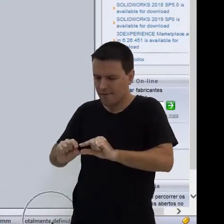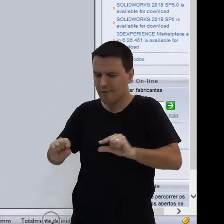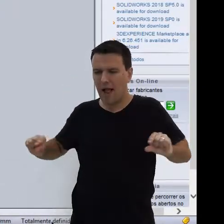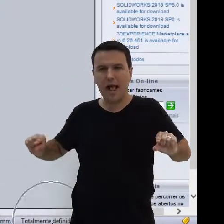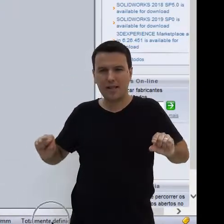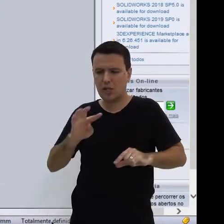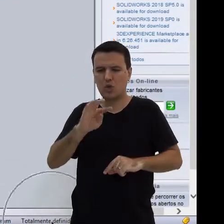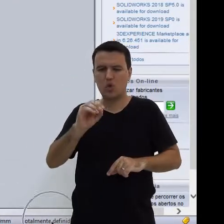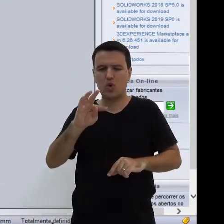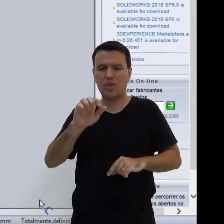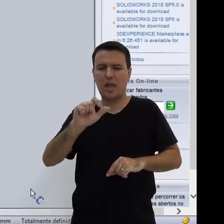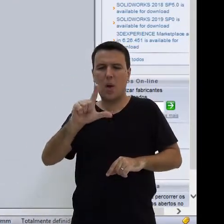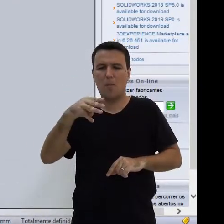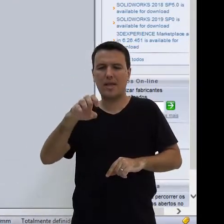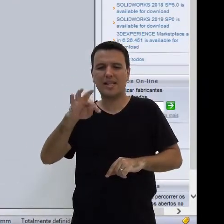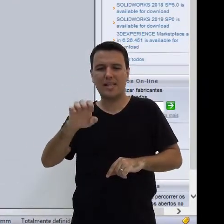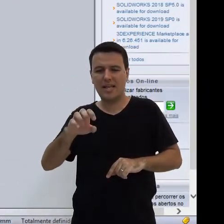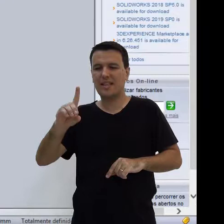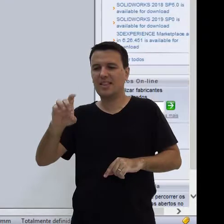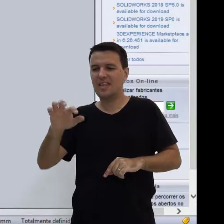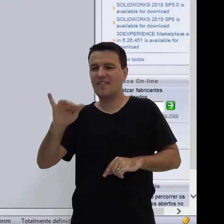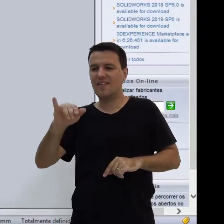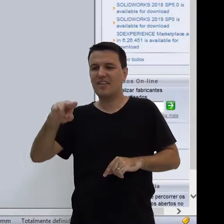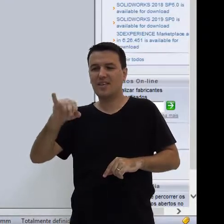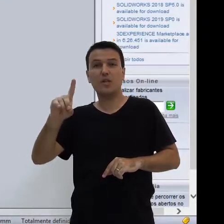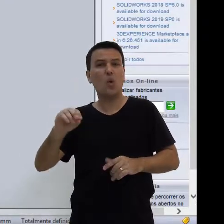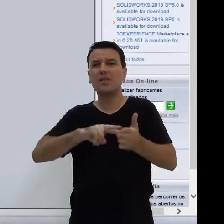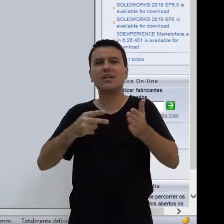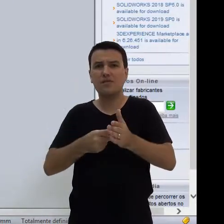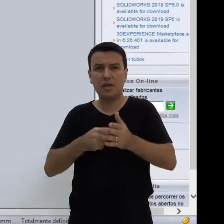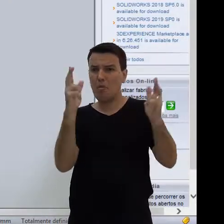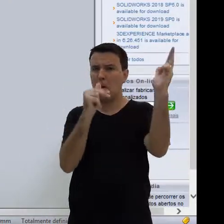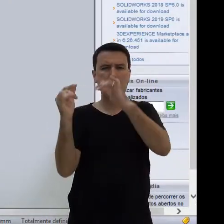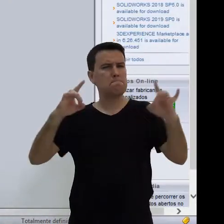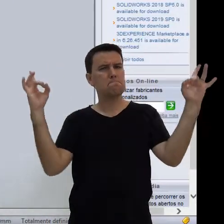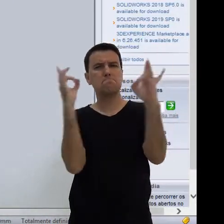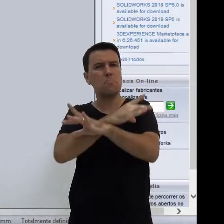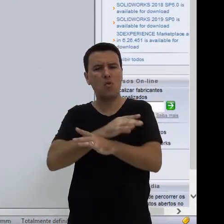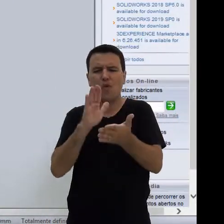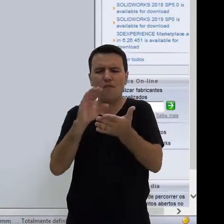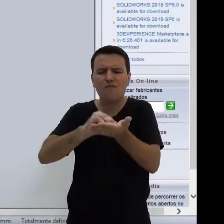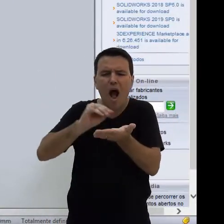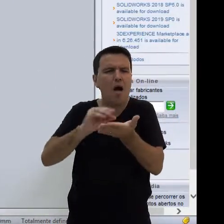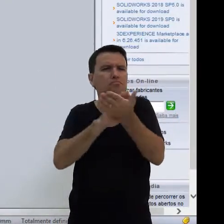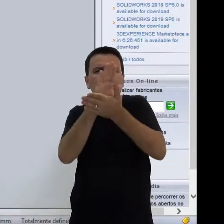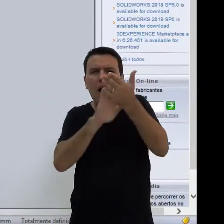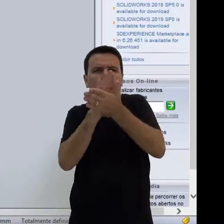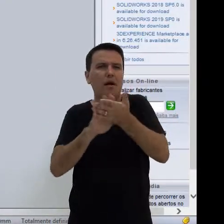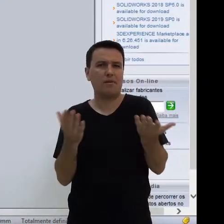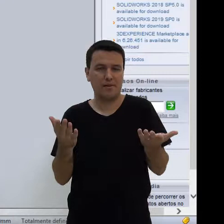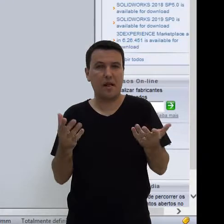totalmente definido, quer dizer então que o seu esboço está pronto, tá? O próximo passo é você vir aqui